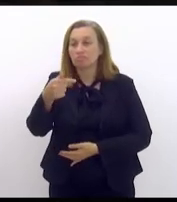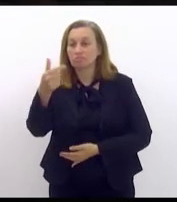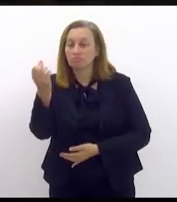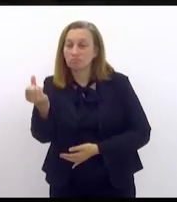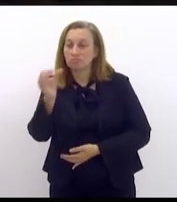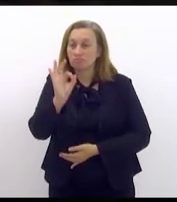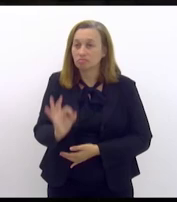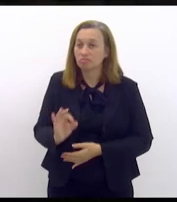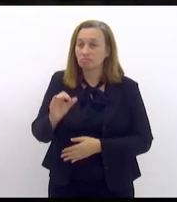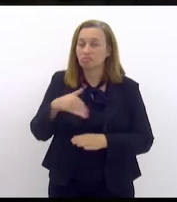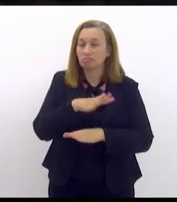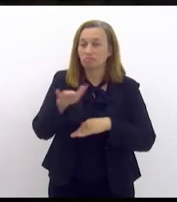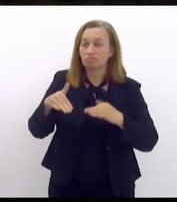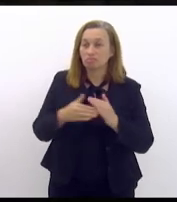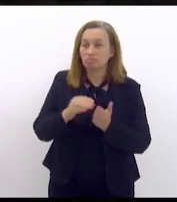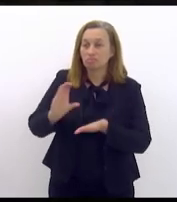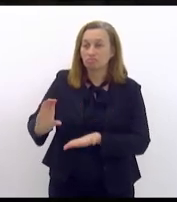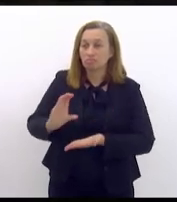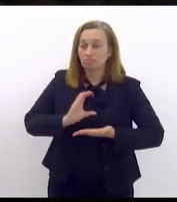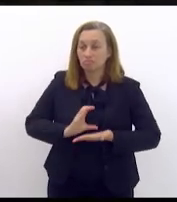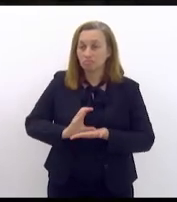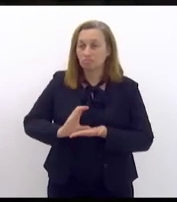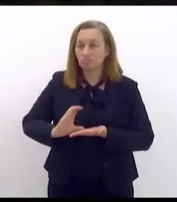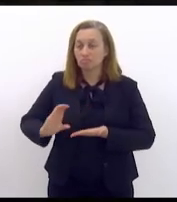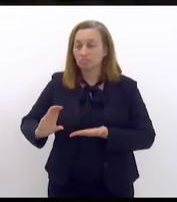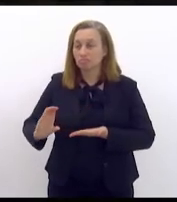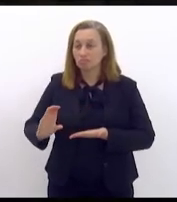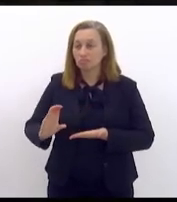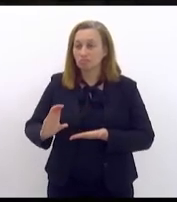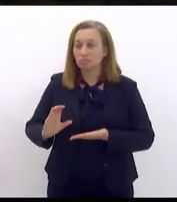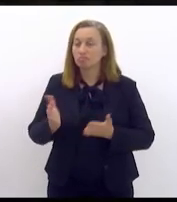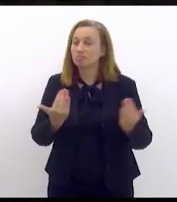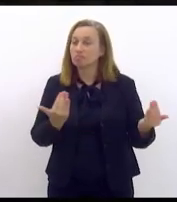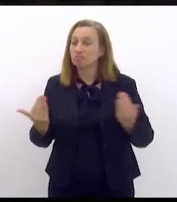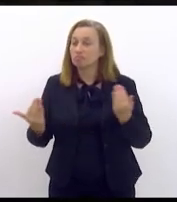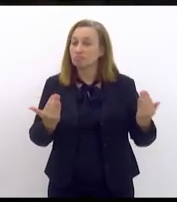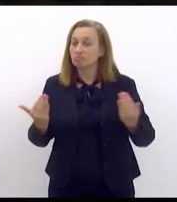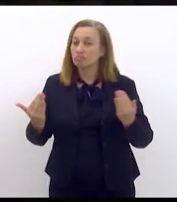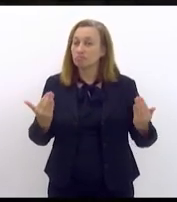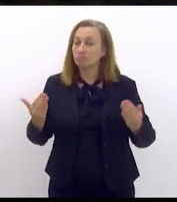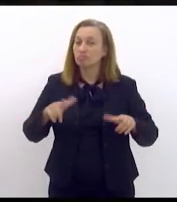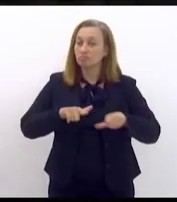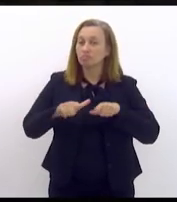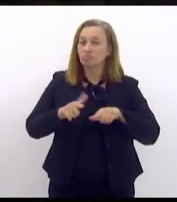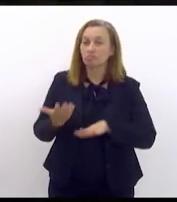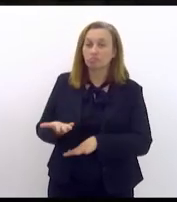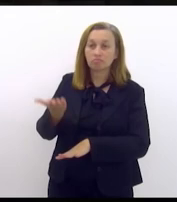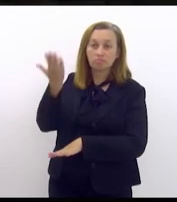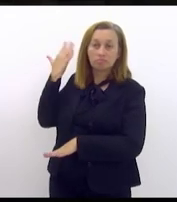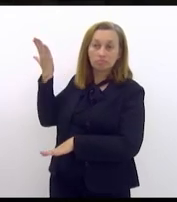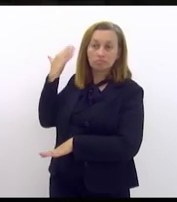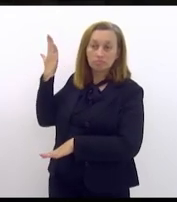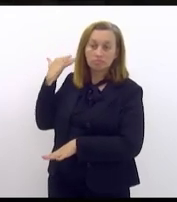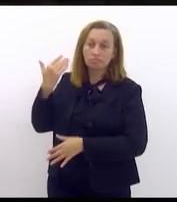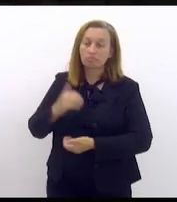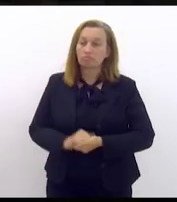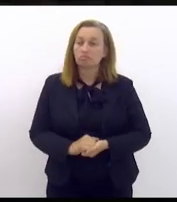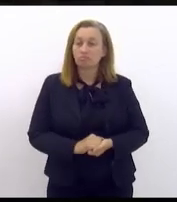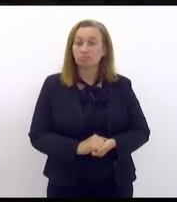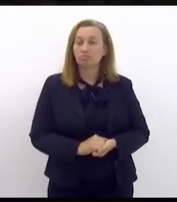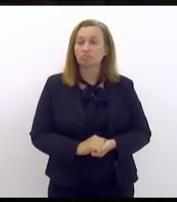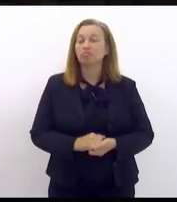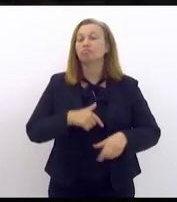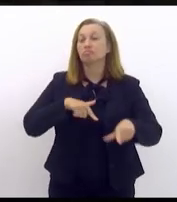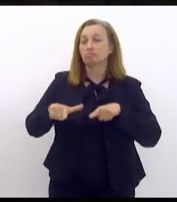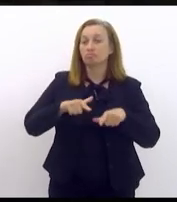4,75% do total de recursos destinados, mais uma vez, comparando o exercício de 2023 com o exercício proposto